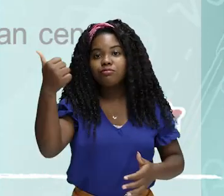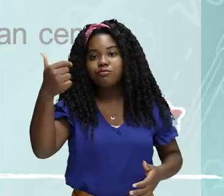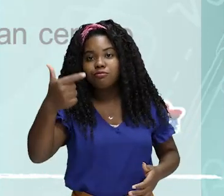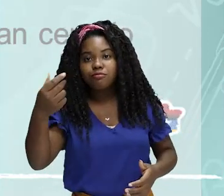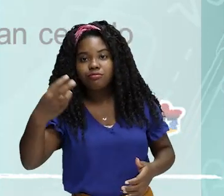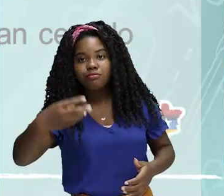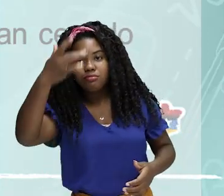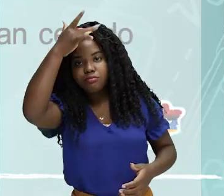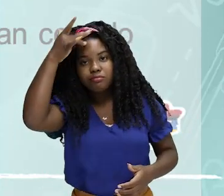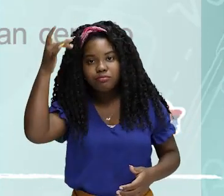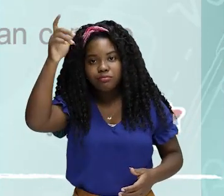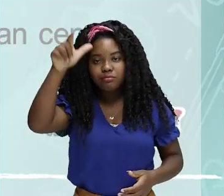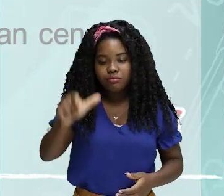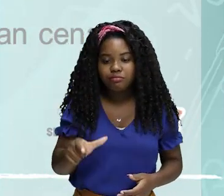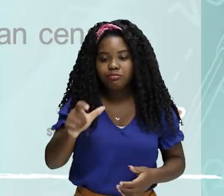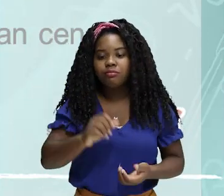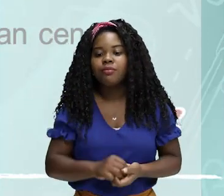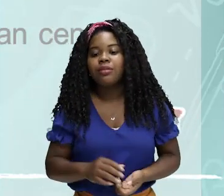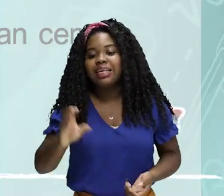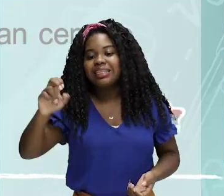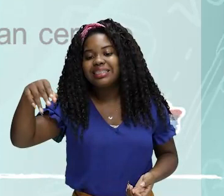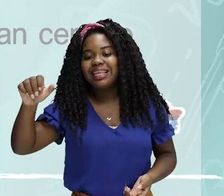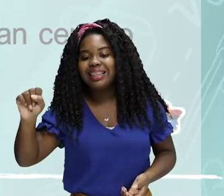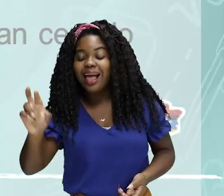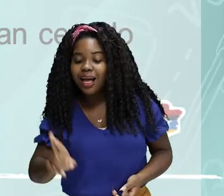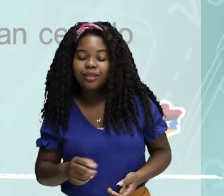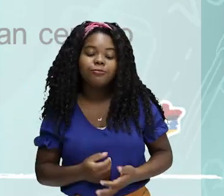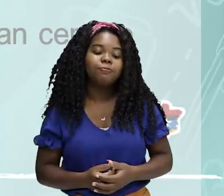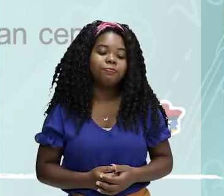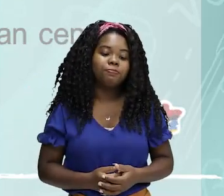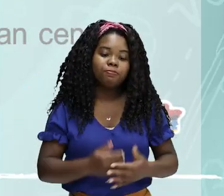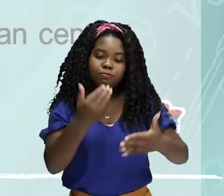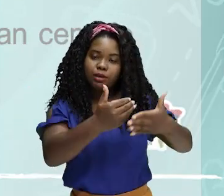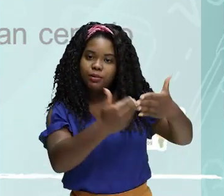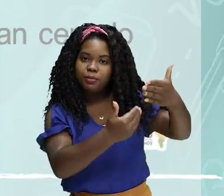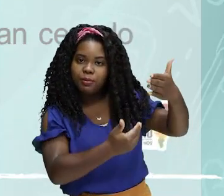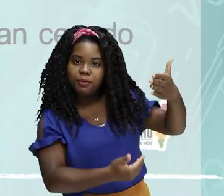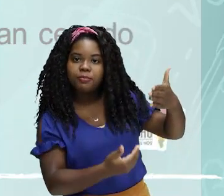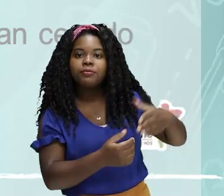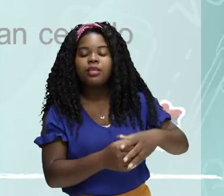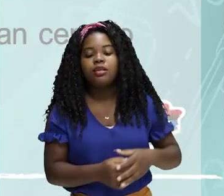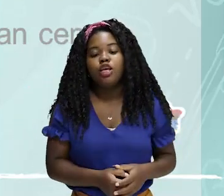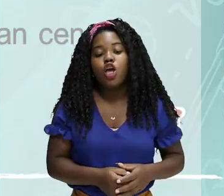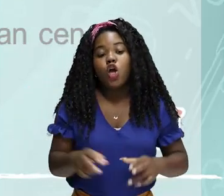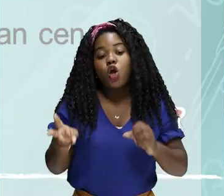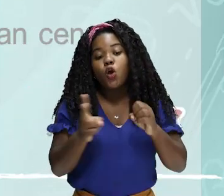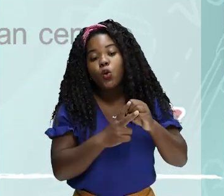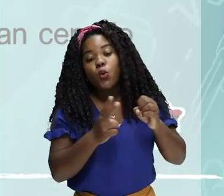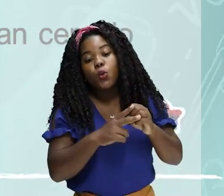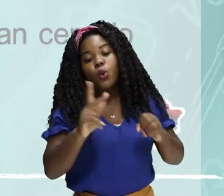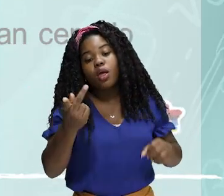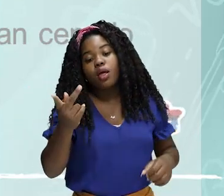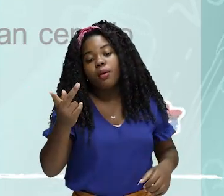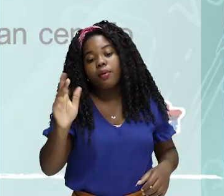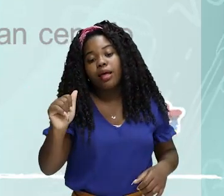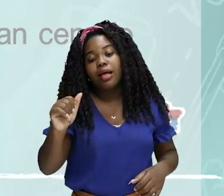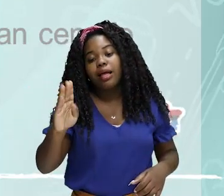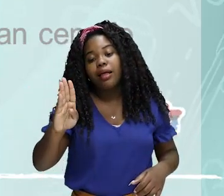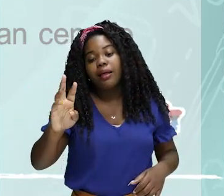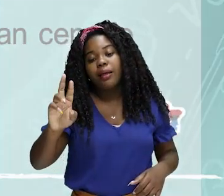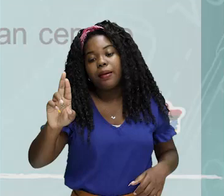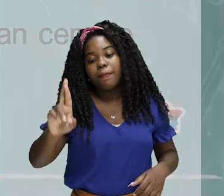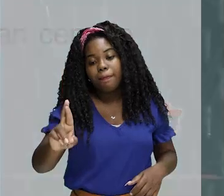e cenado em todas as conjugações. O verbo haber permanece